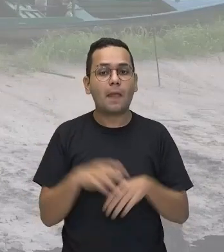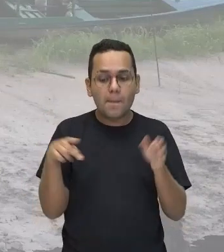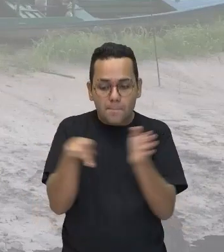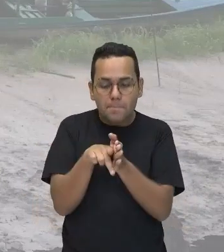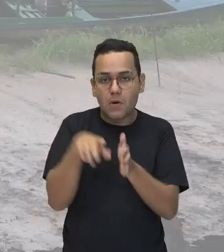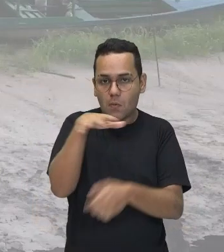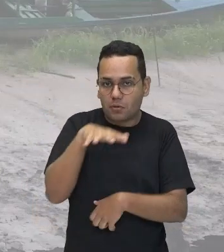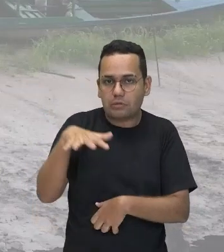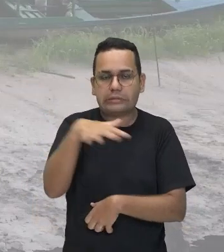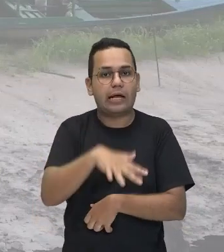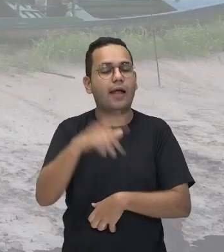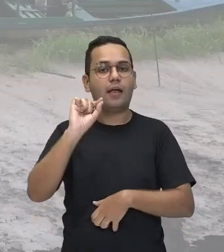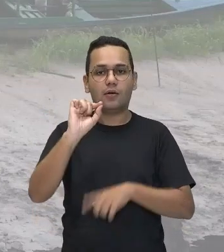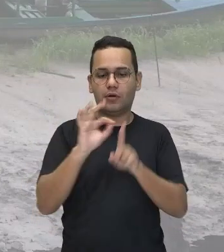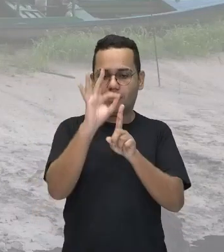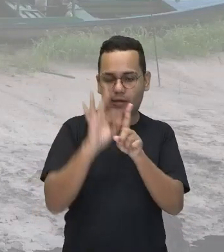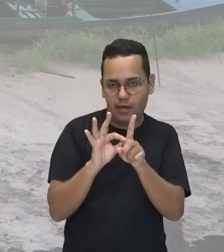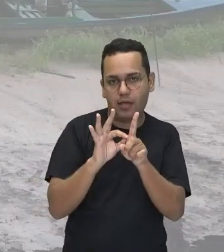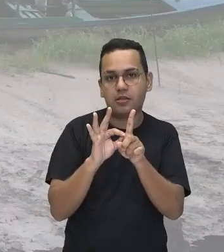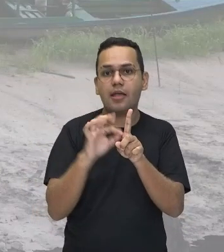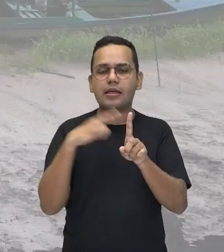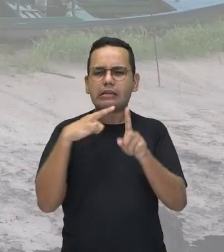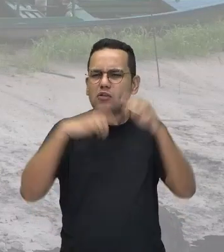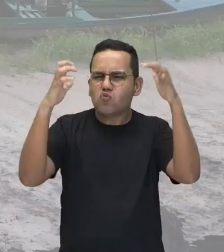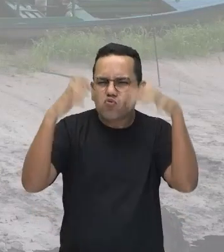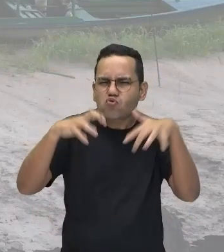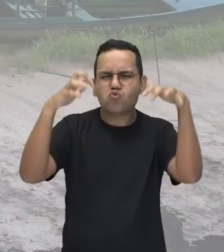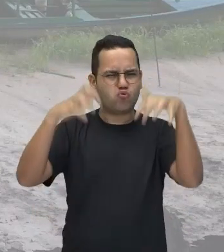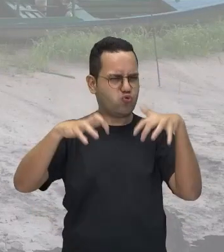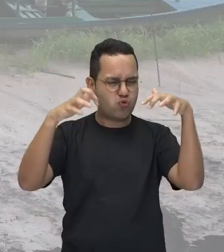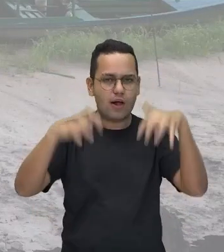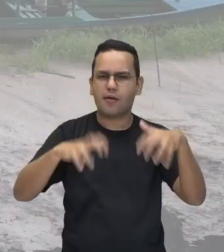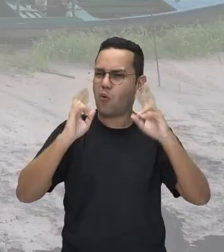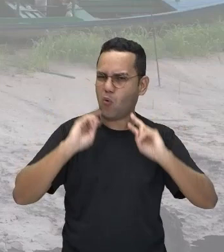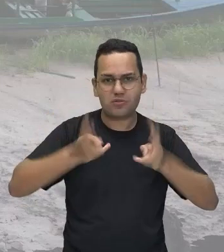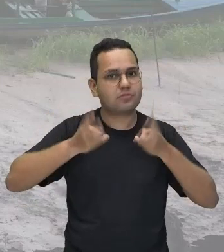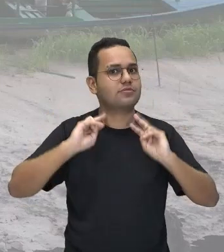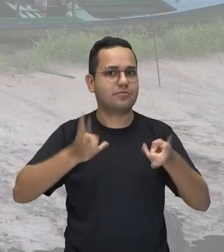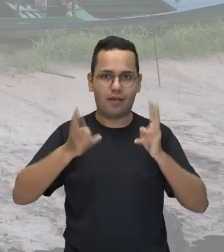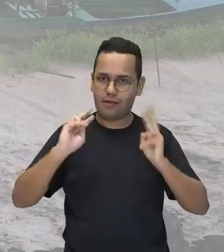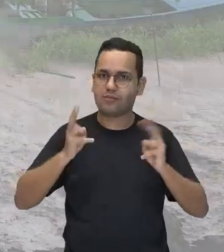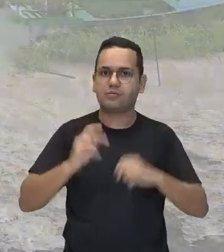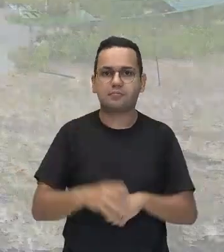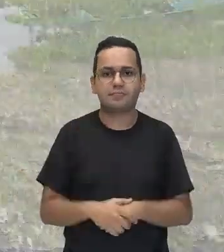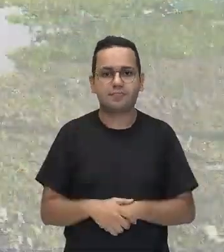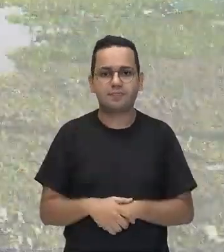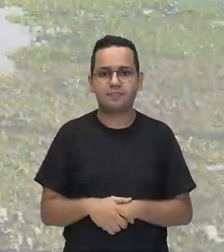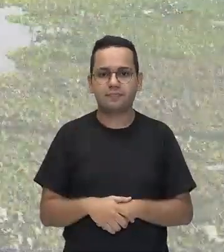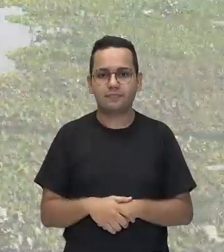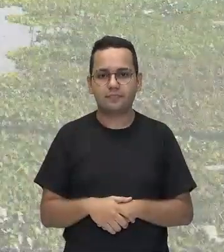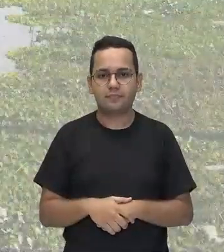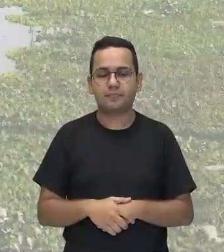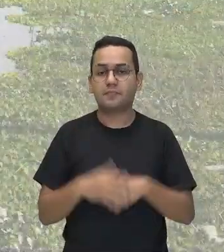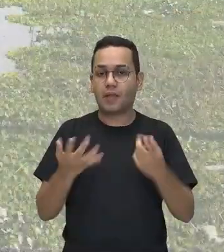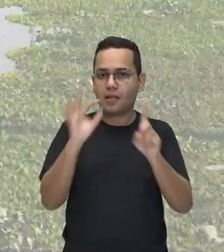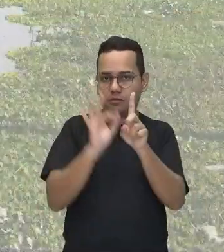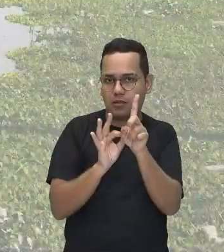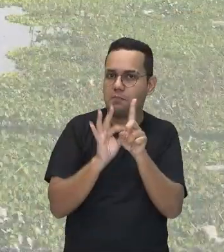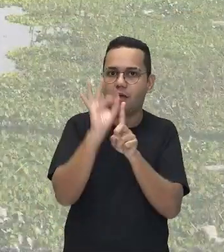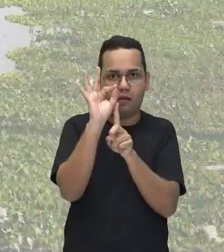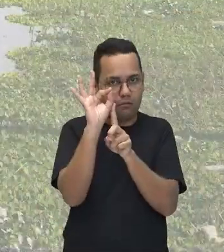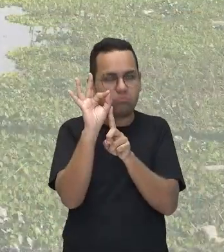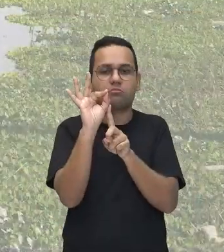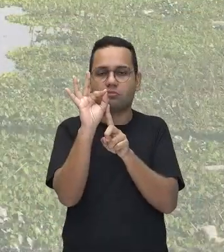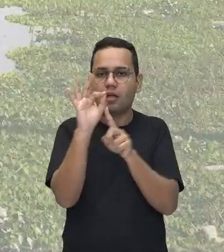Pan-Amazônia é quente e úmido, com chuvas abundantes que alimentam a exuberante floresta. As temperaturas elevadas e a